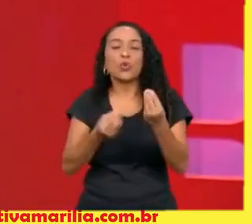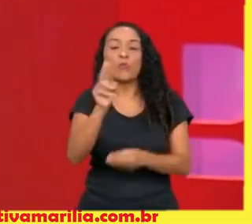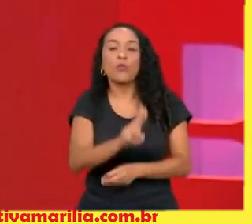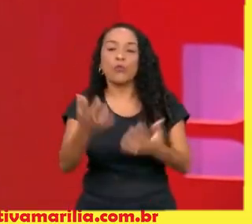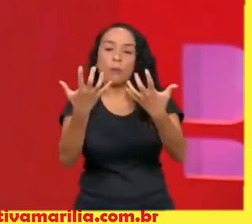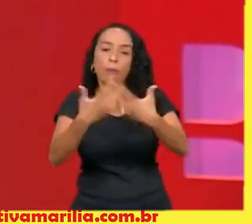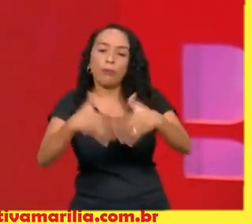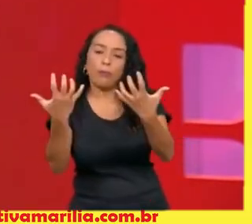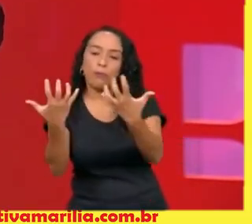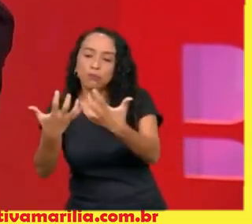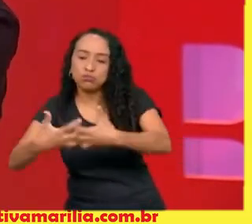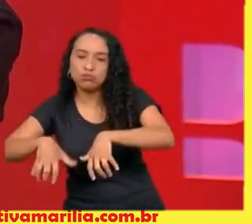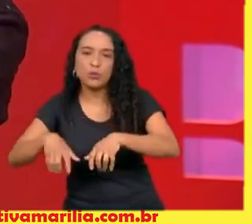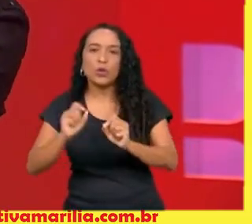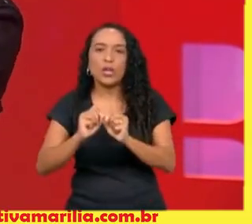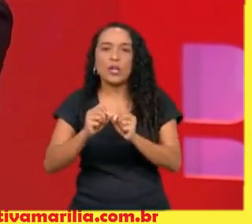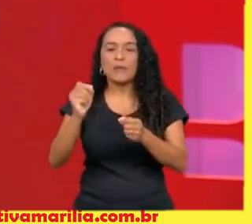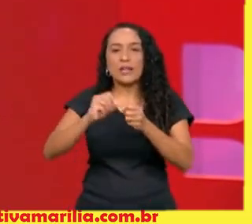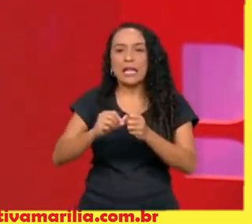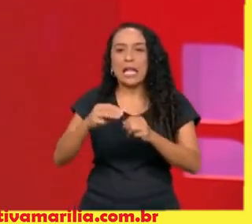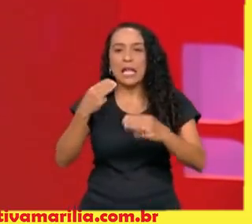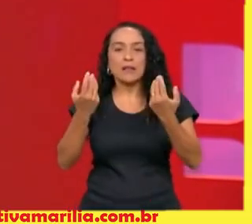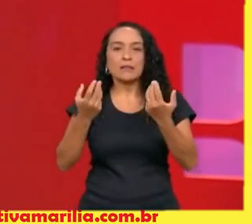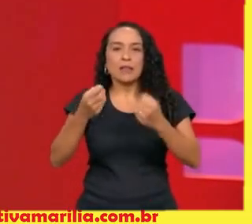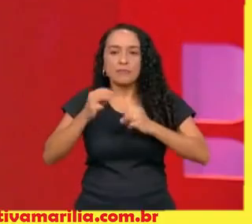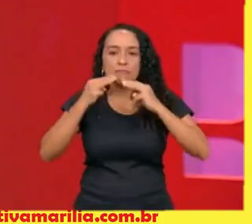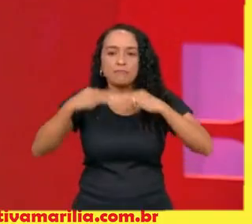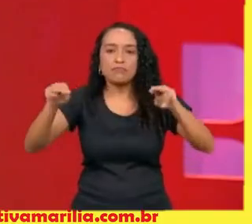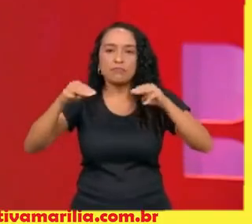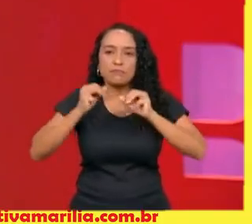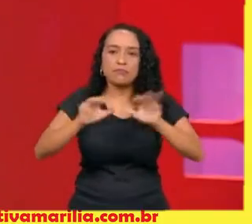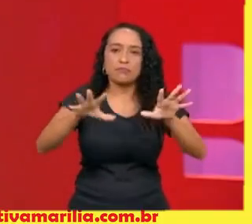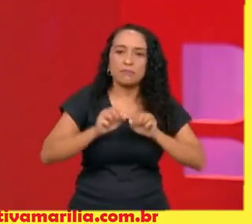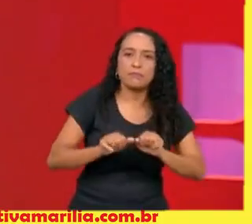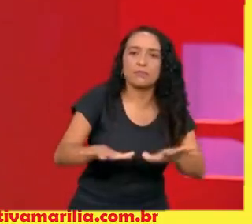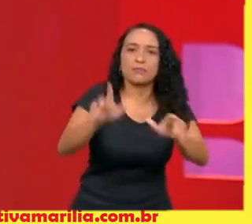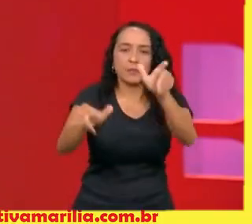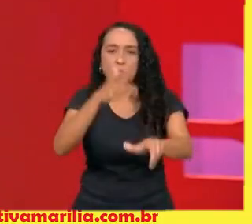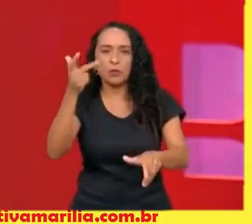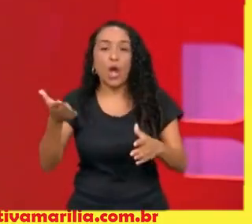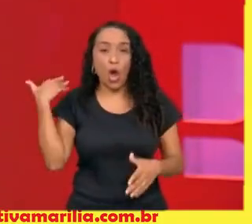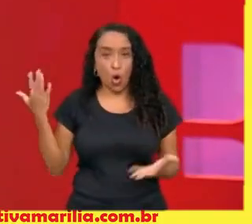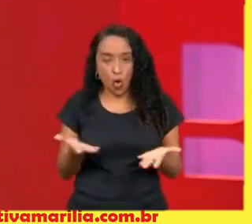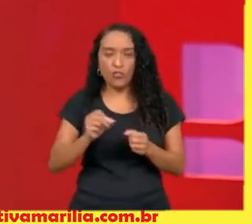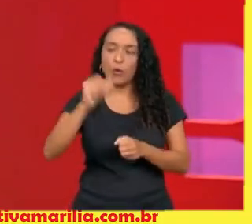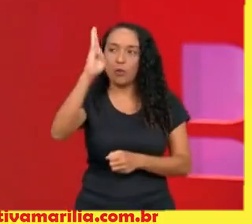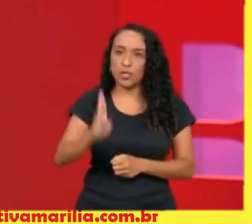mecanismos também para chegar, para fazer com que a mensagem chegue nas pessoas. E ultimamente tem se falado muito no Brasil e